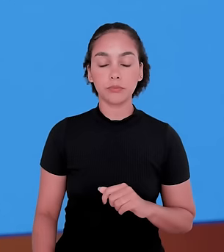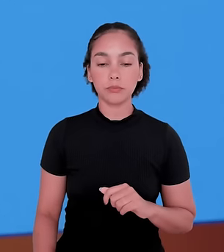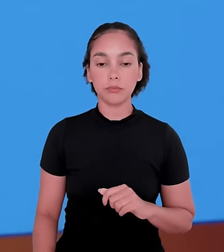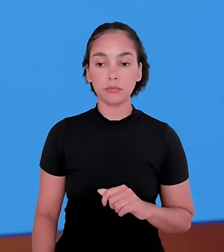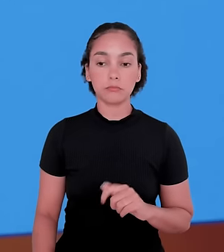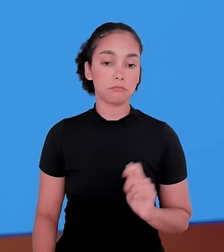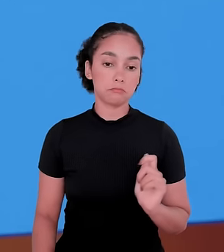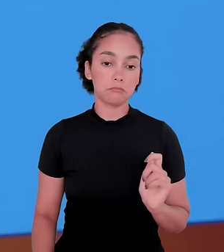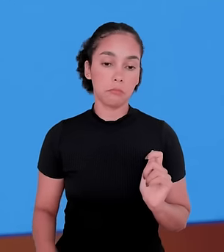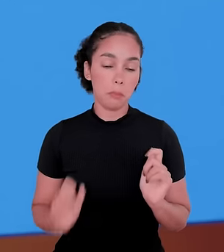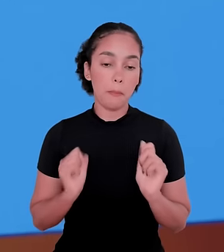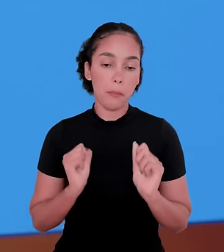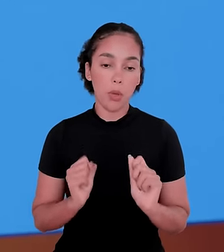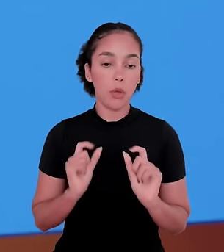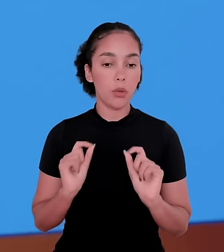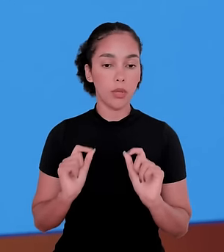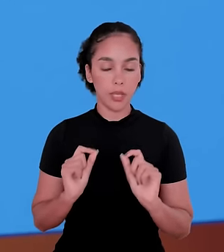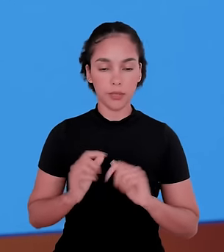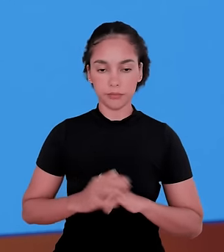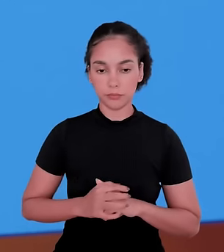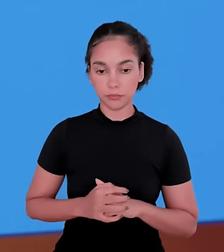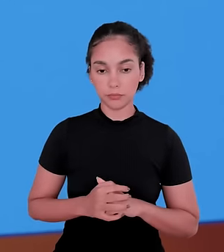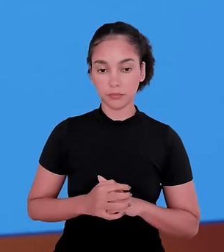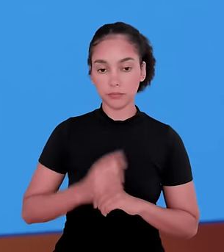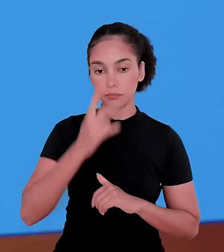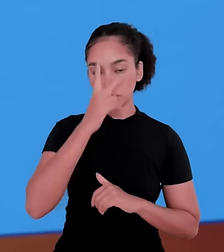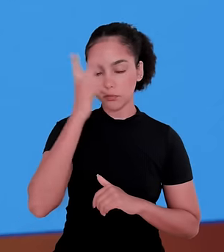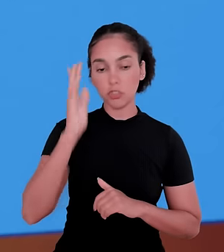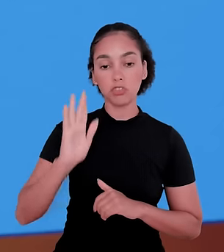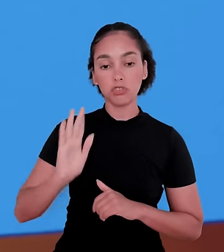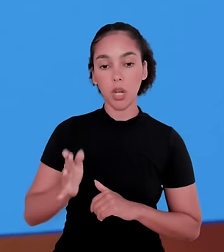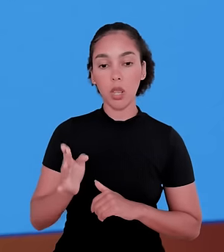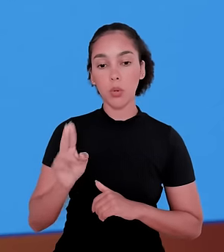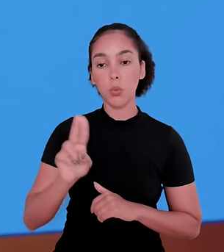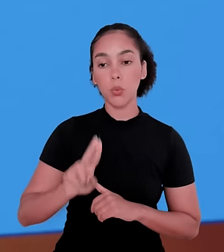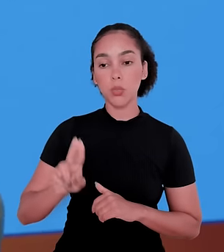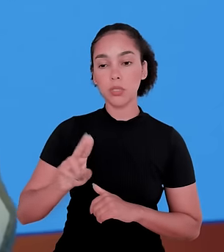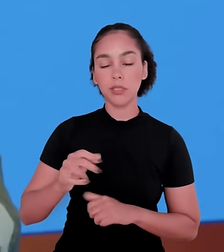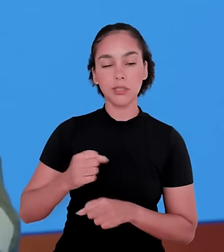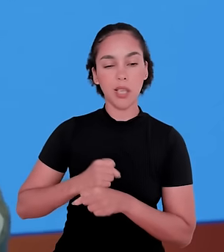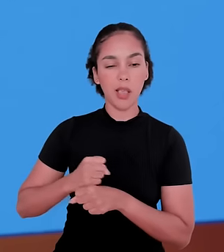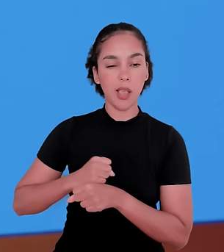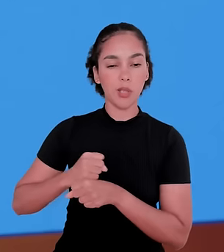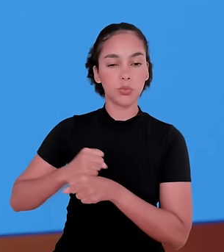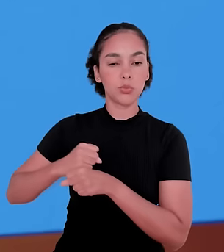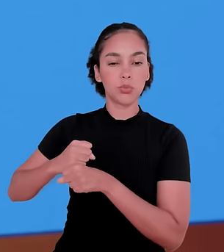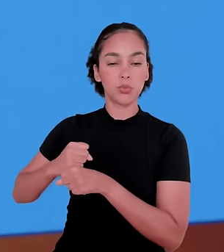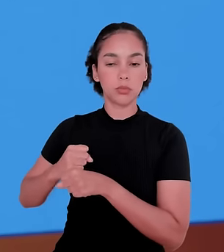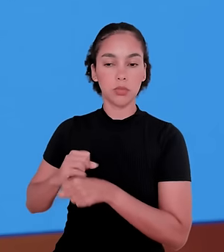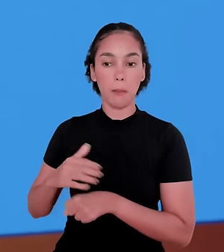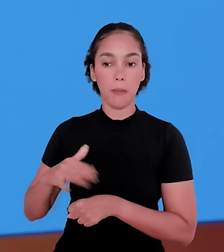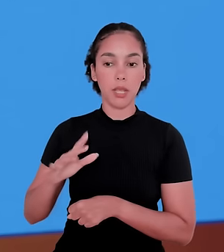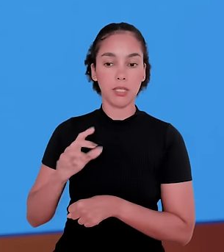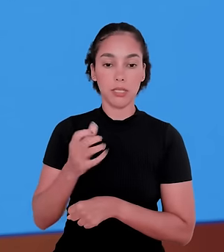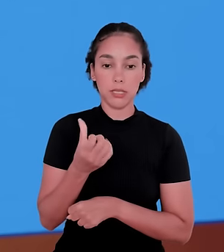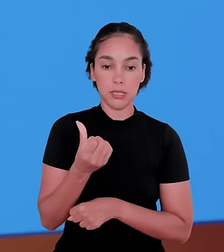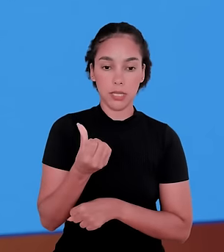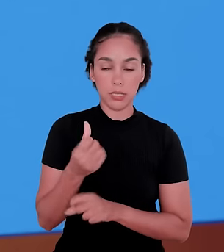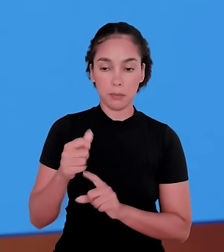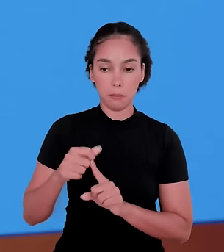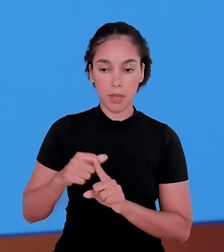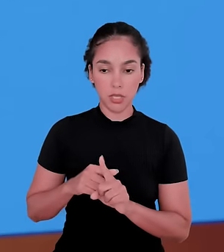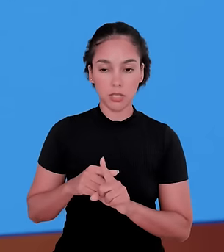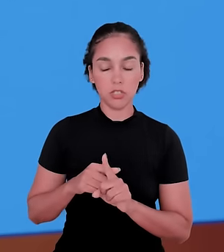eles permitem com que a pessoa que já é um usuário de muito anos né de mais pelo menos mais de 6